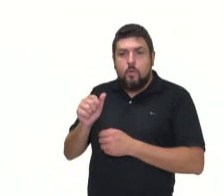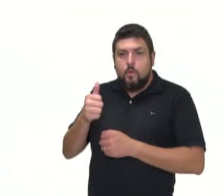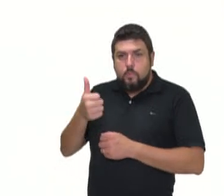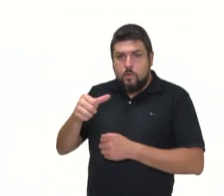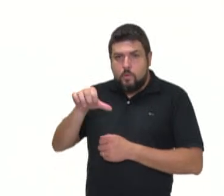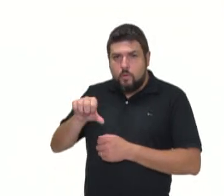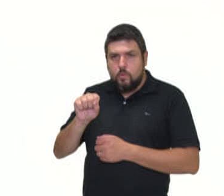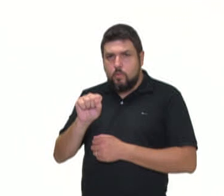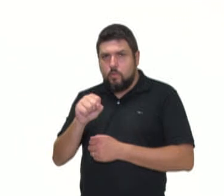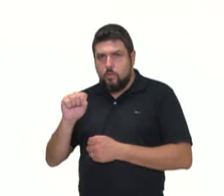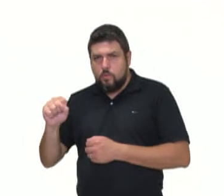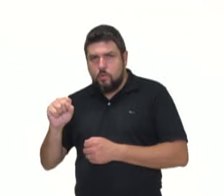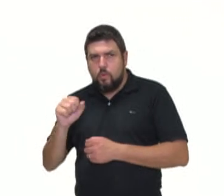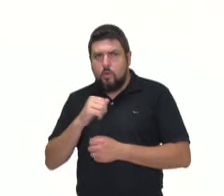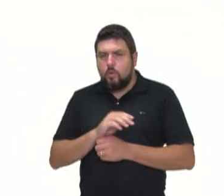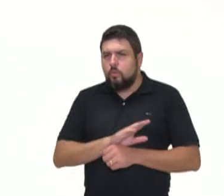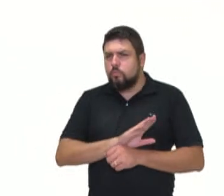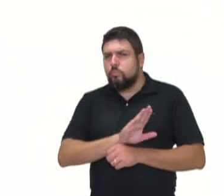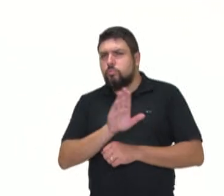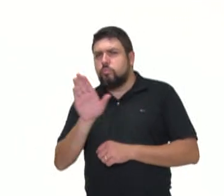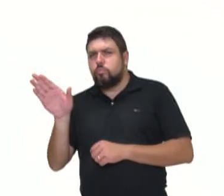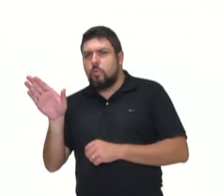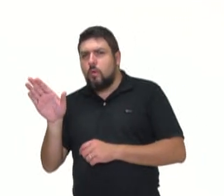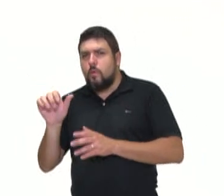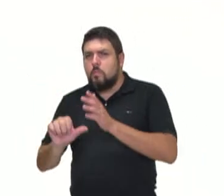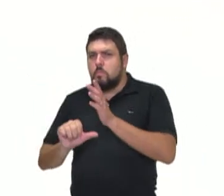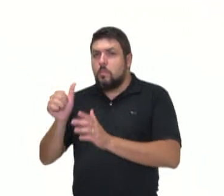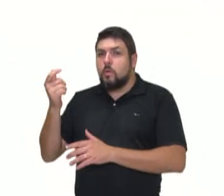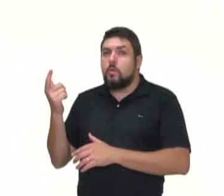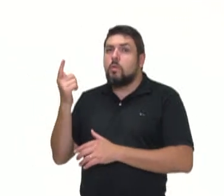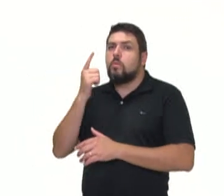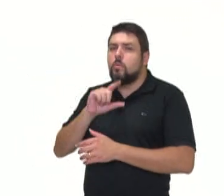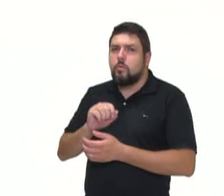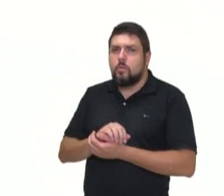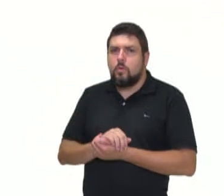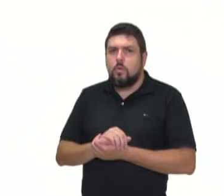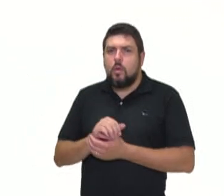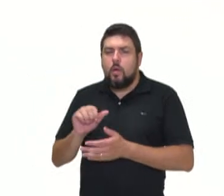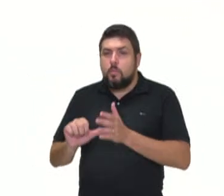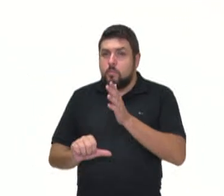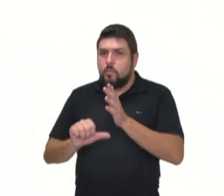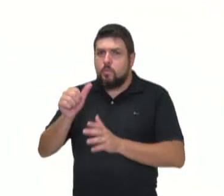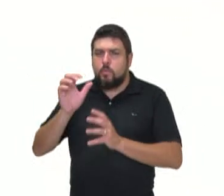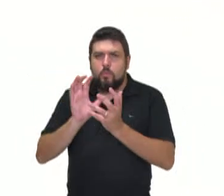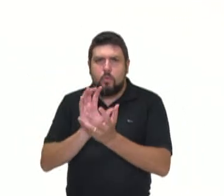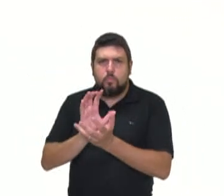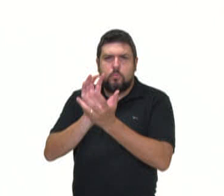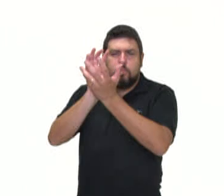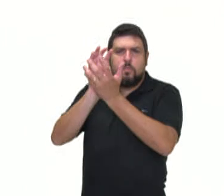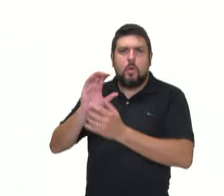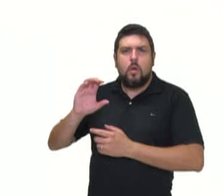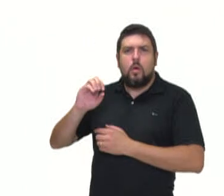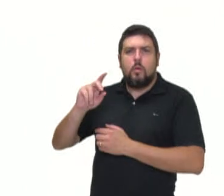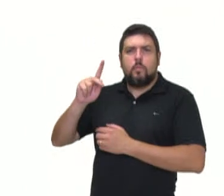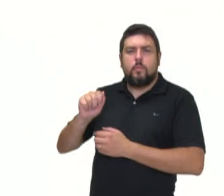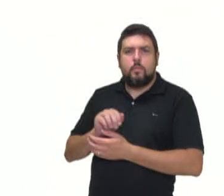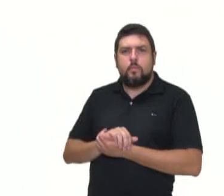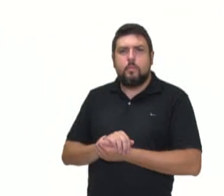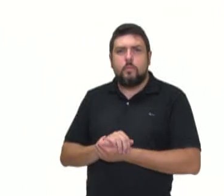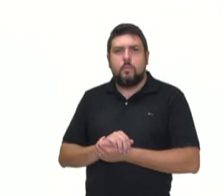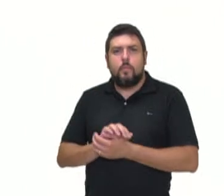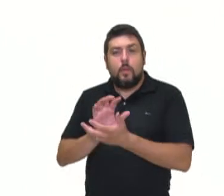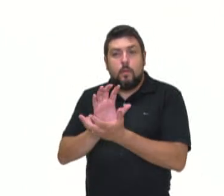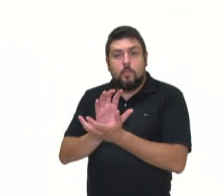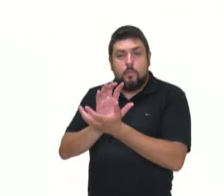1988, voltou com vitória. Primeira Copa da Confederação. Primeira Copa do